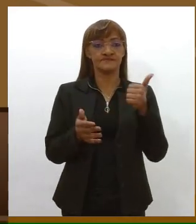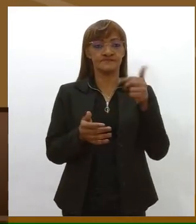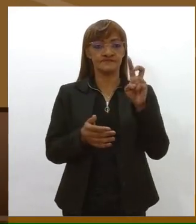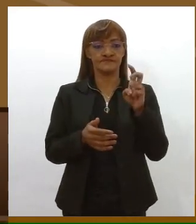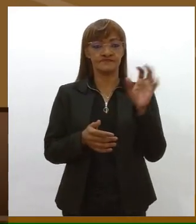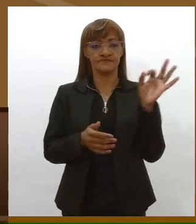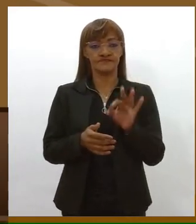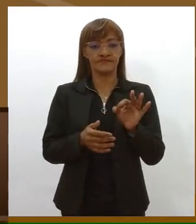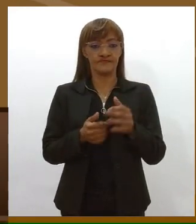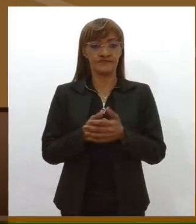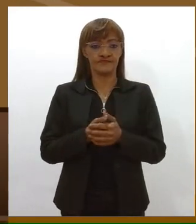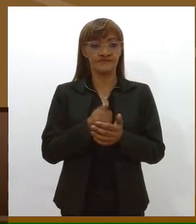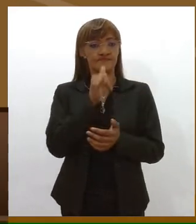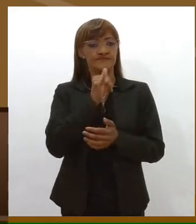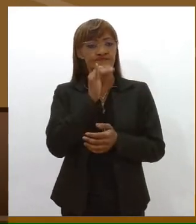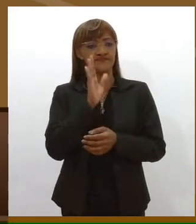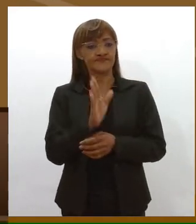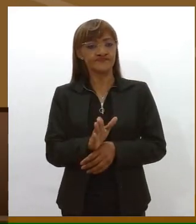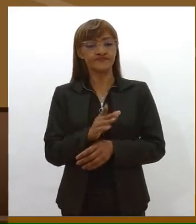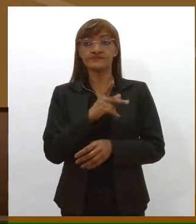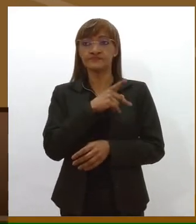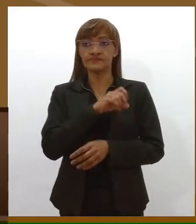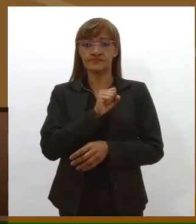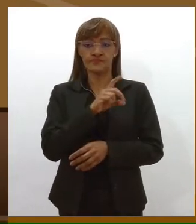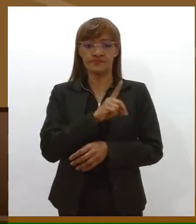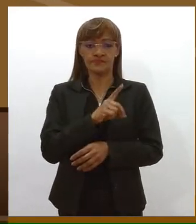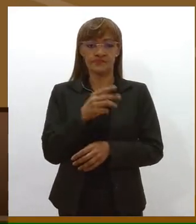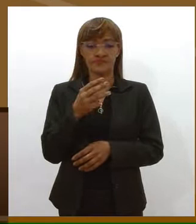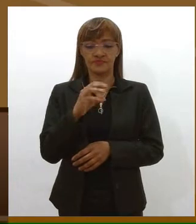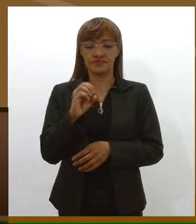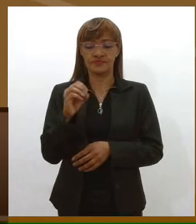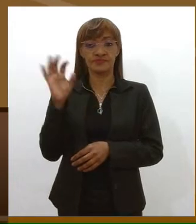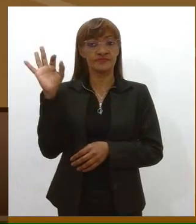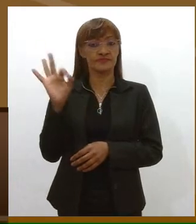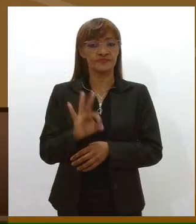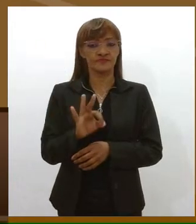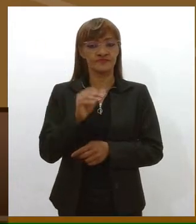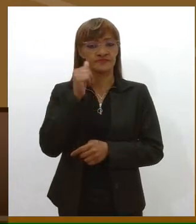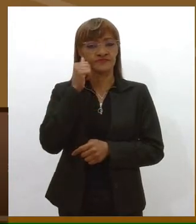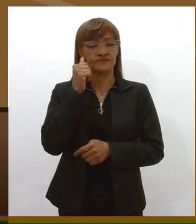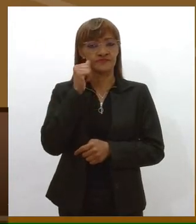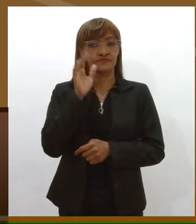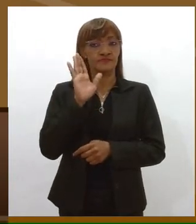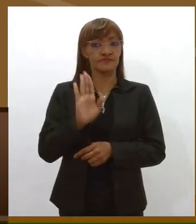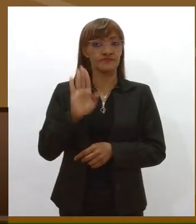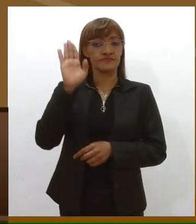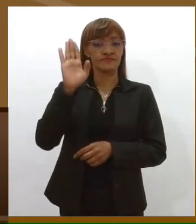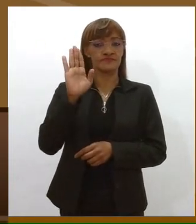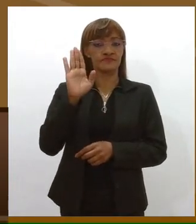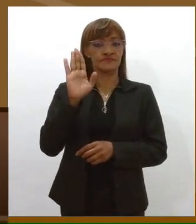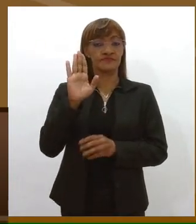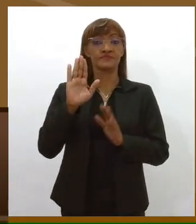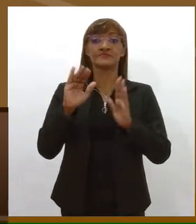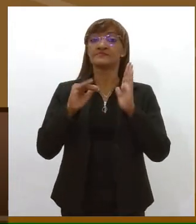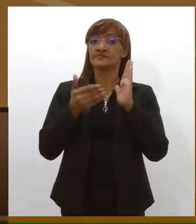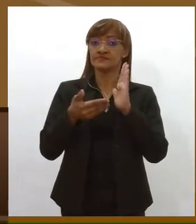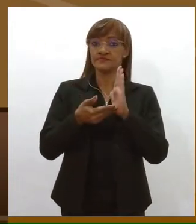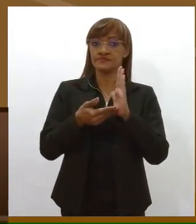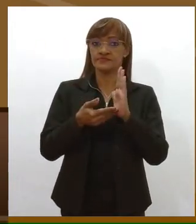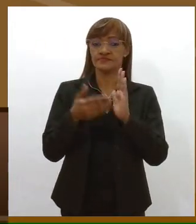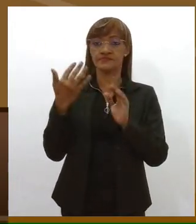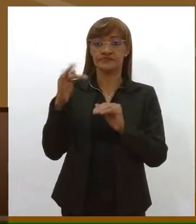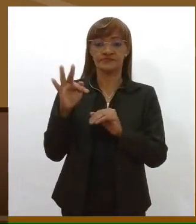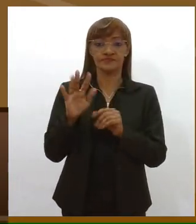por exemplo, teve um aumento de 300% de mulheres eleitas para a Câmara Federal. Dentre as candidatas eleitas,